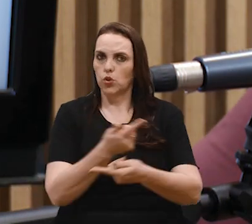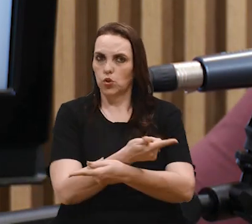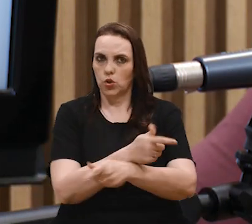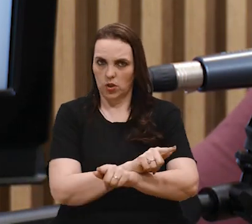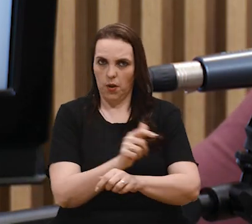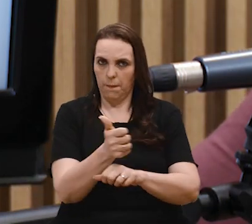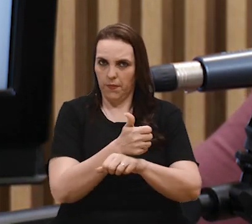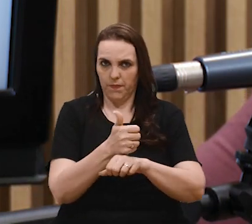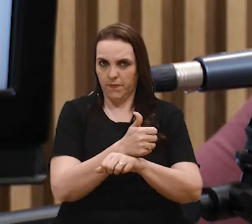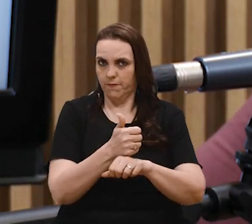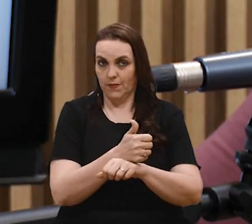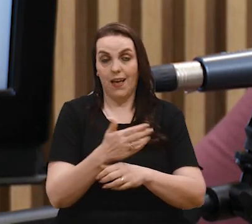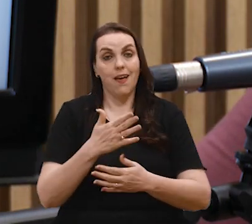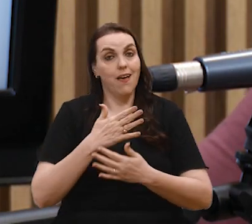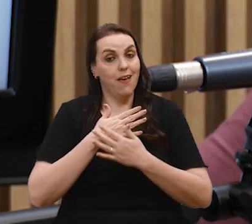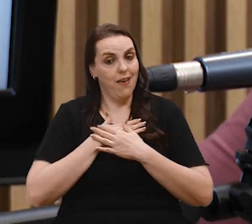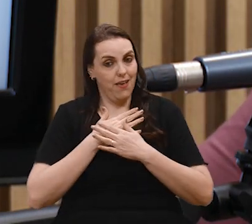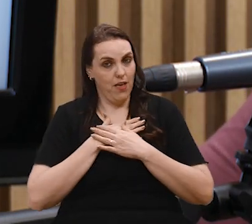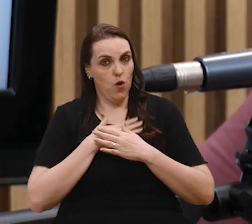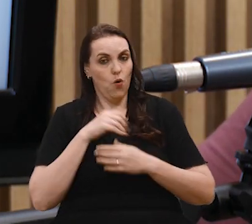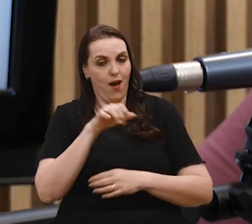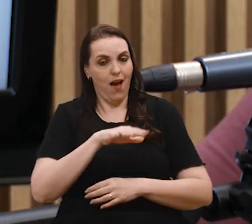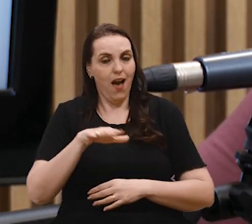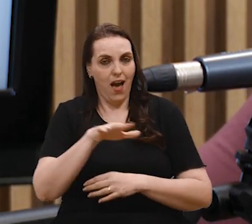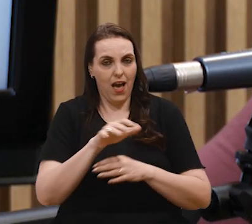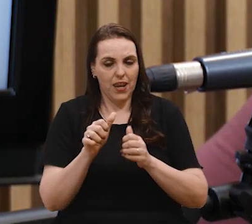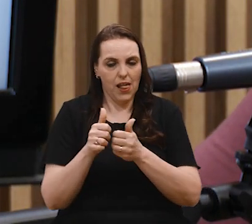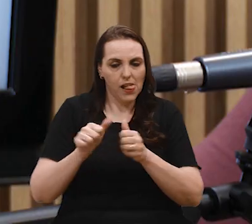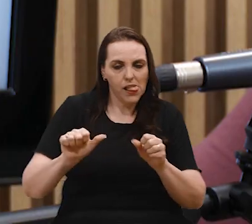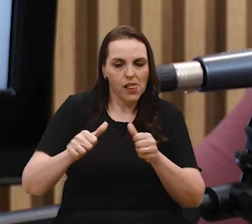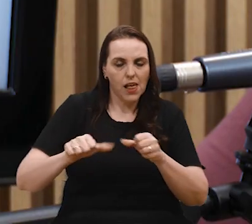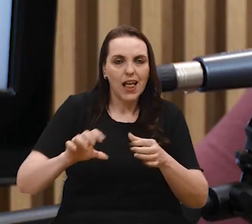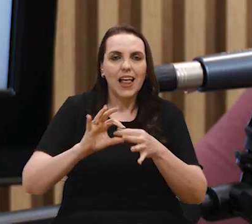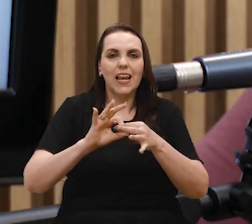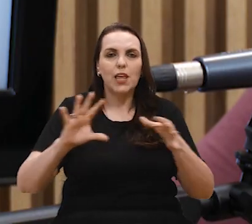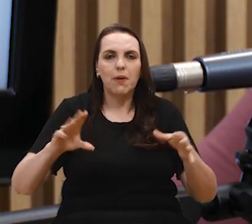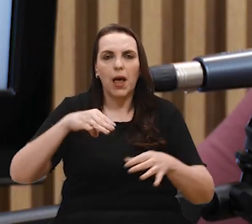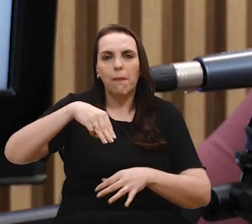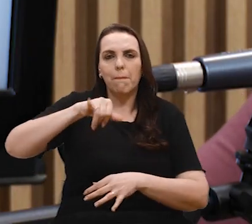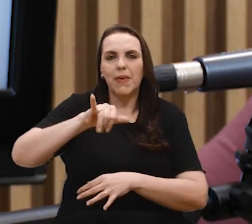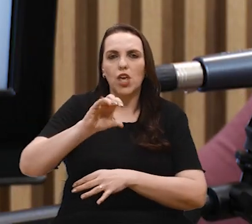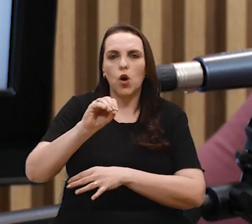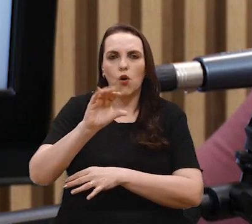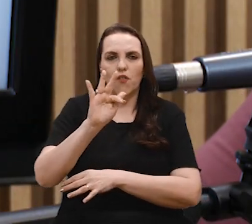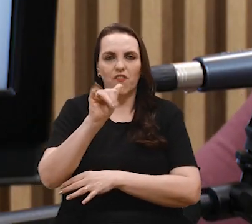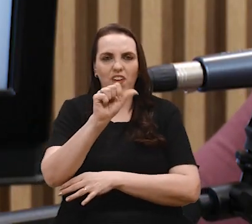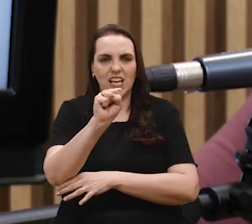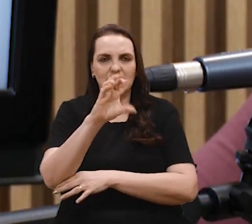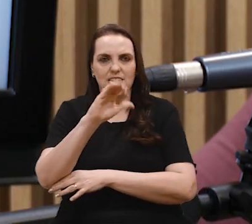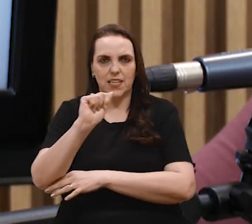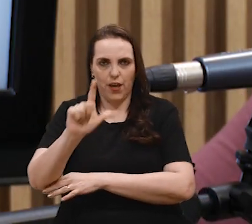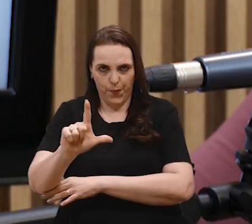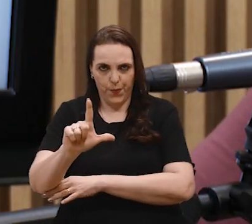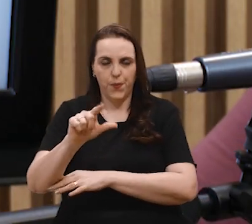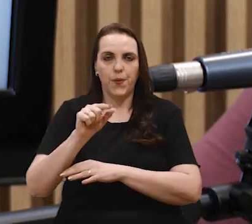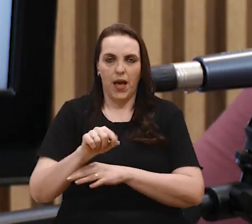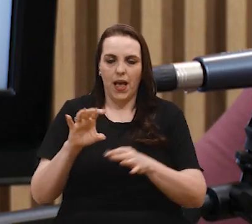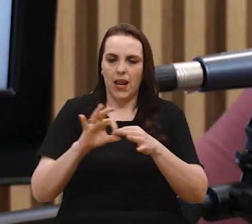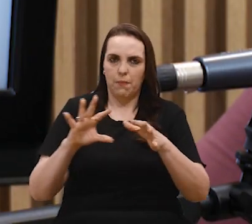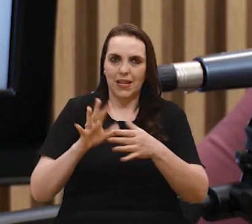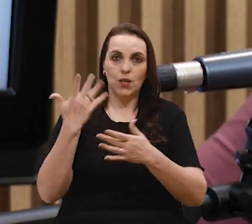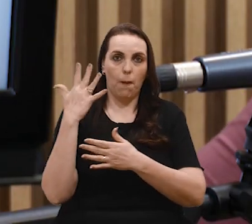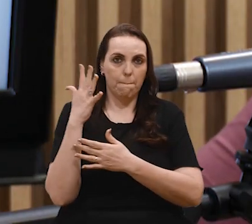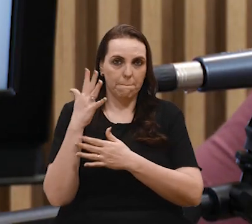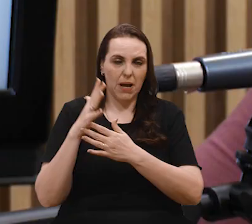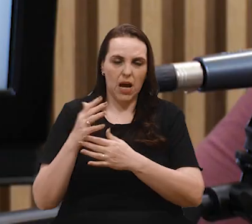os quiropraxistas, mas eu entro um pouquinho na área ali de liberação miofascial, com várias técnicas, né? A gente tem a